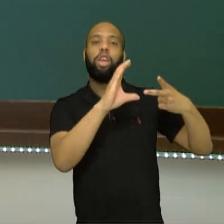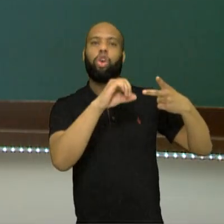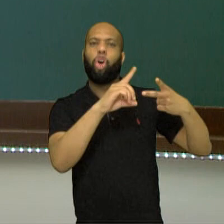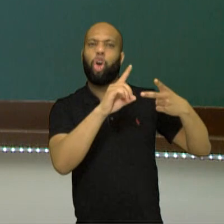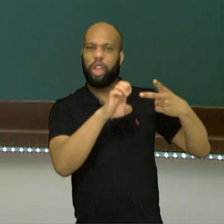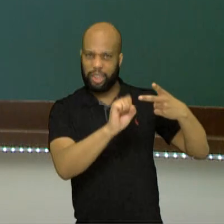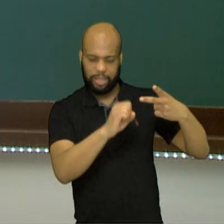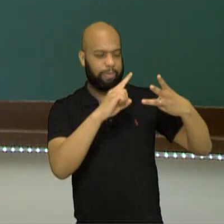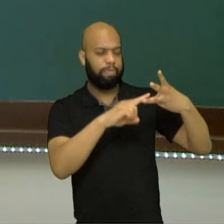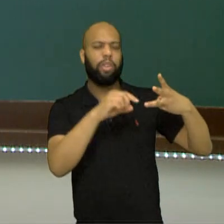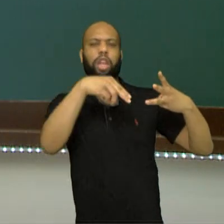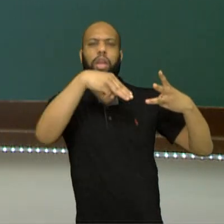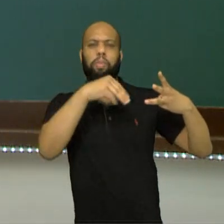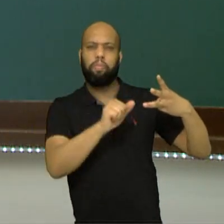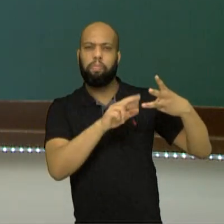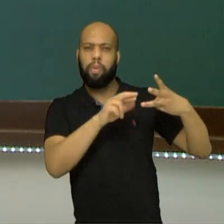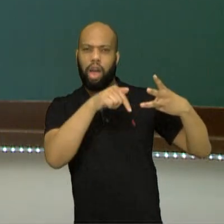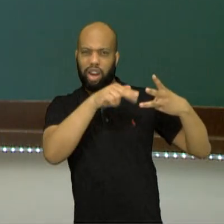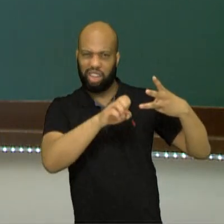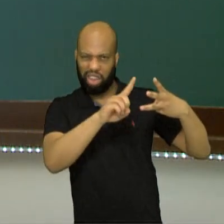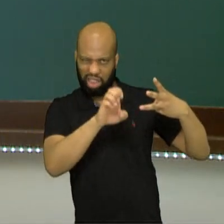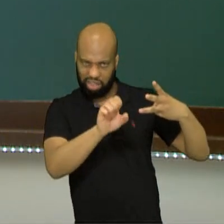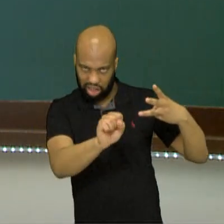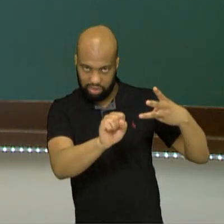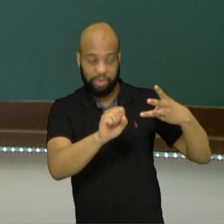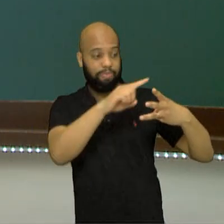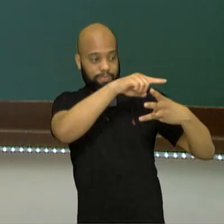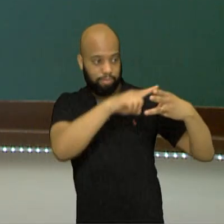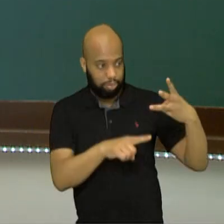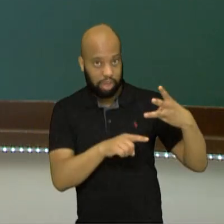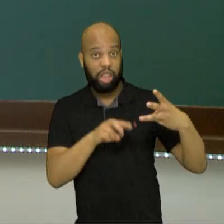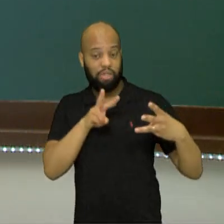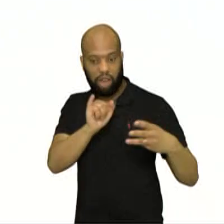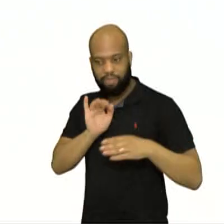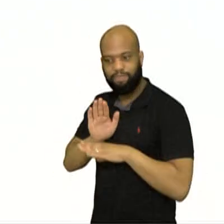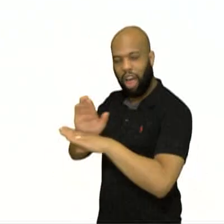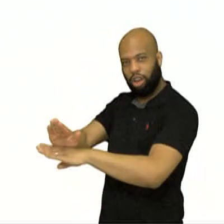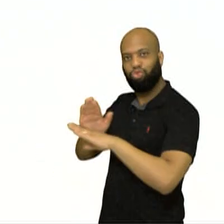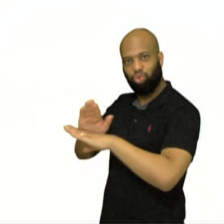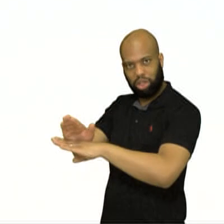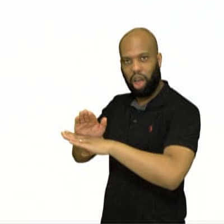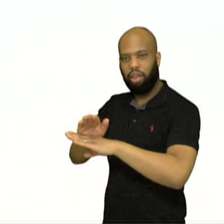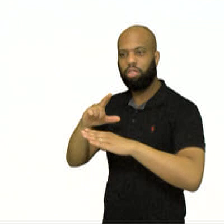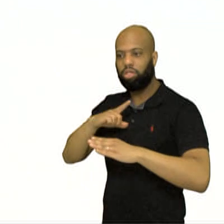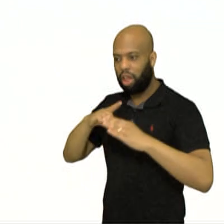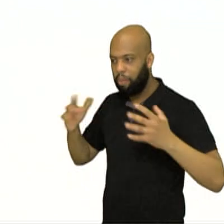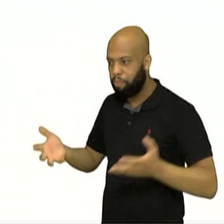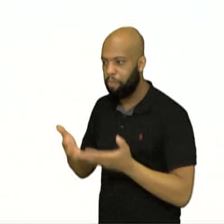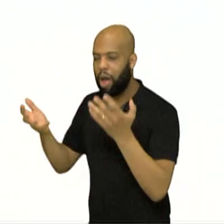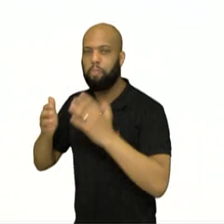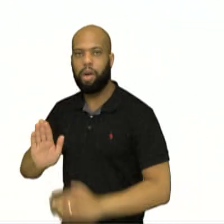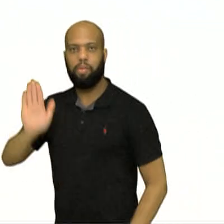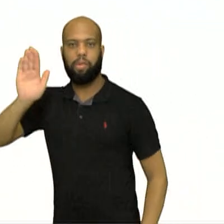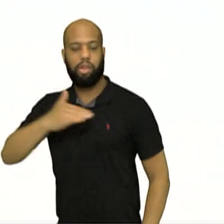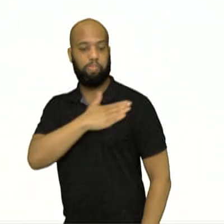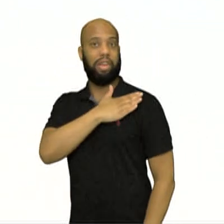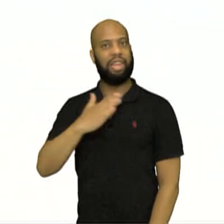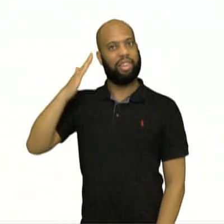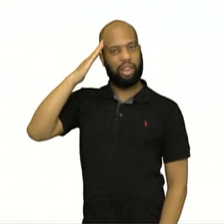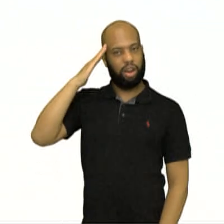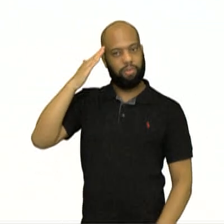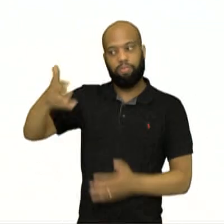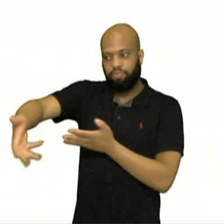troca dos serviços prestados, né, então eles iam ajudar eles nas campanhas militares de Carlos Magno, em troca desses serviços,